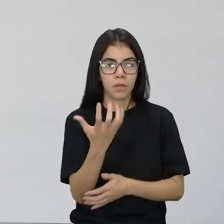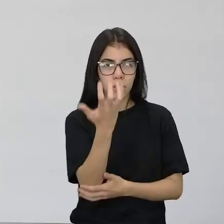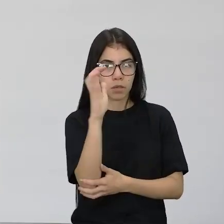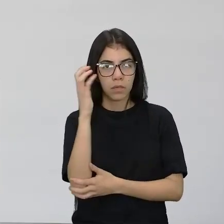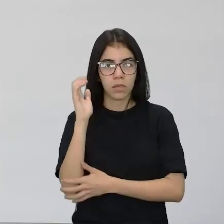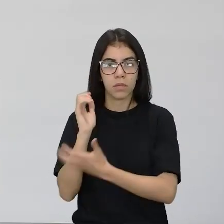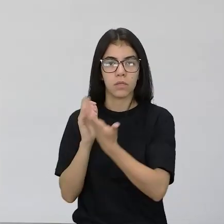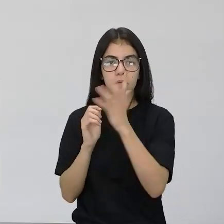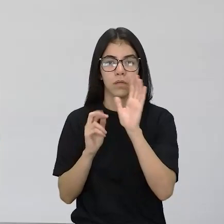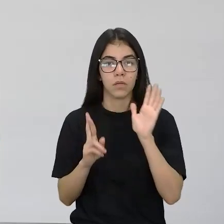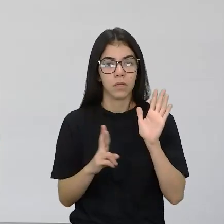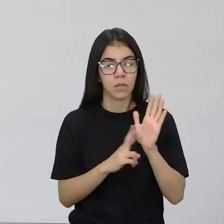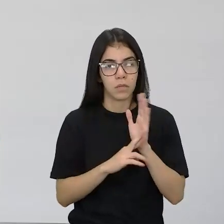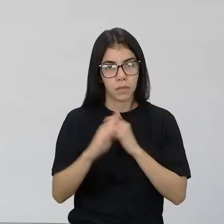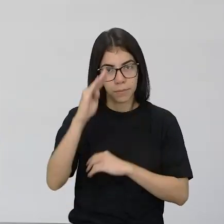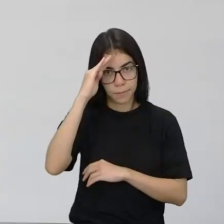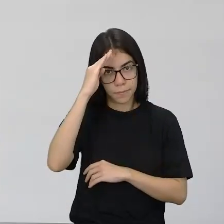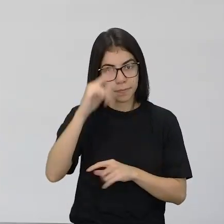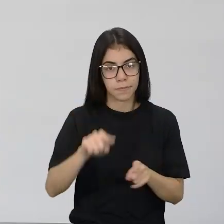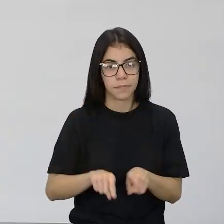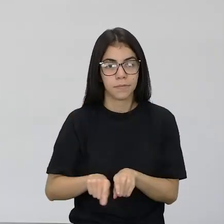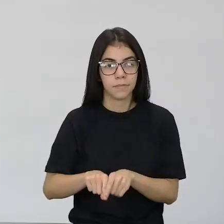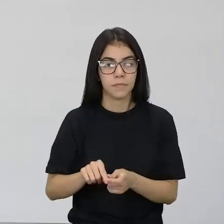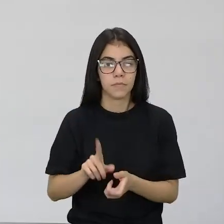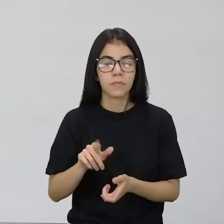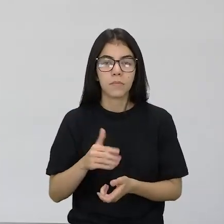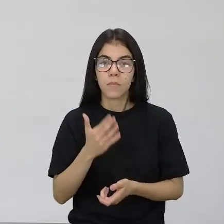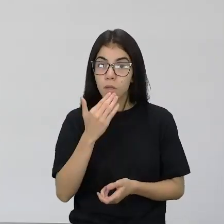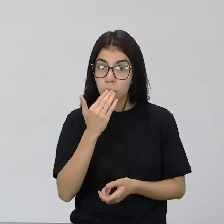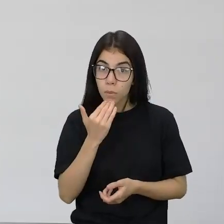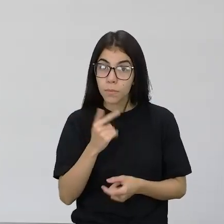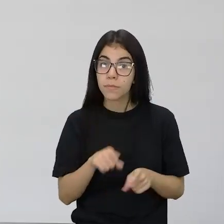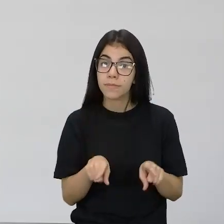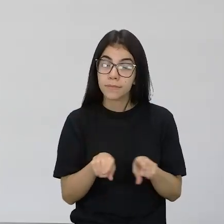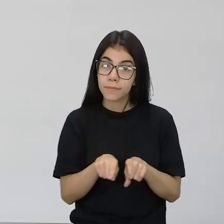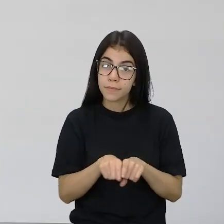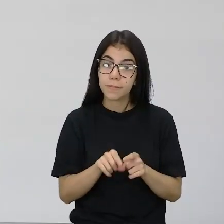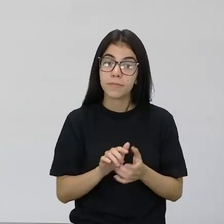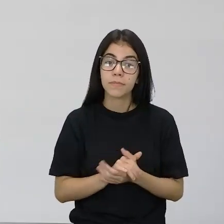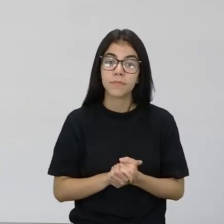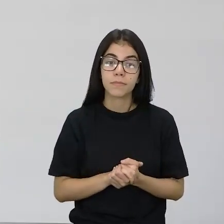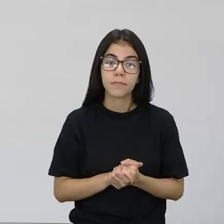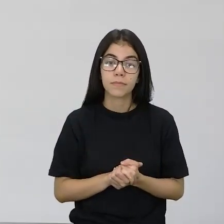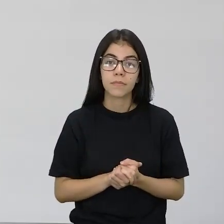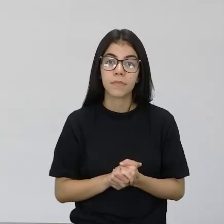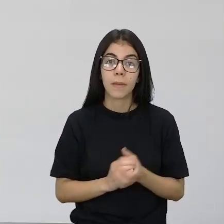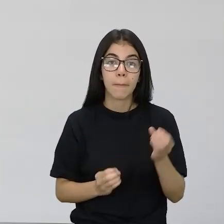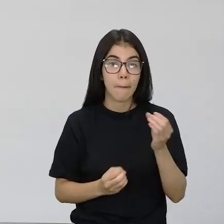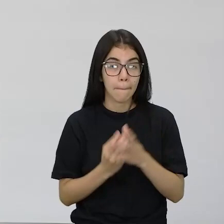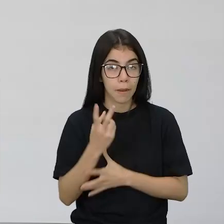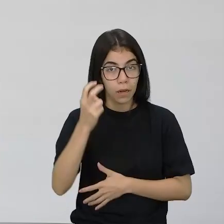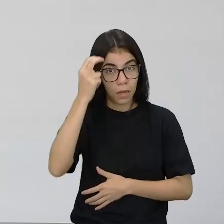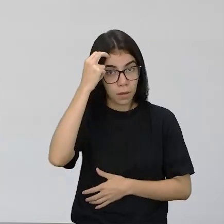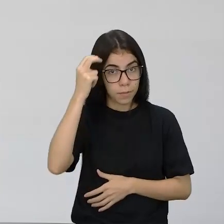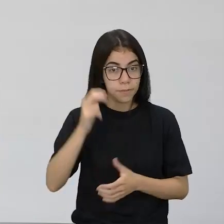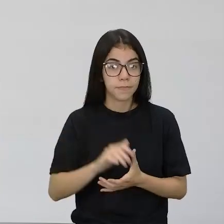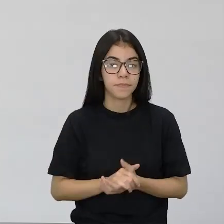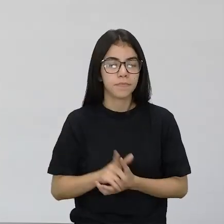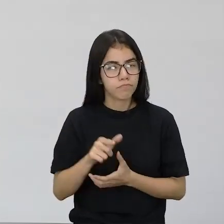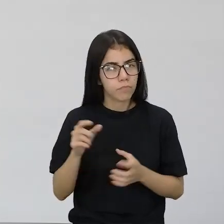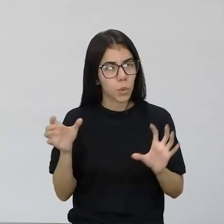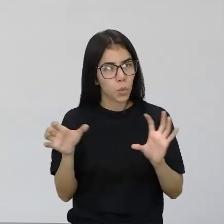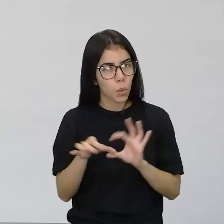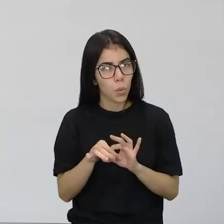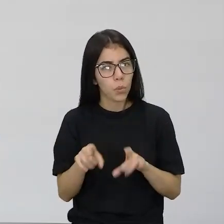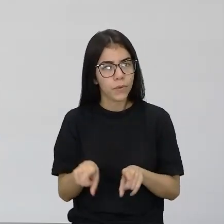principal recurso, tanto para alimentação, quanto para fazer a sua própria cultura. Então eles estão aí ligados o